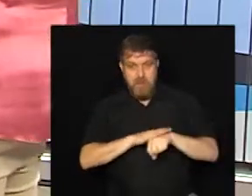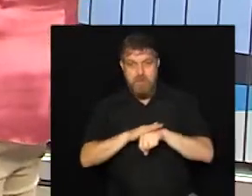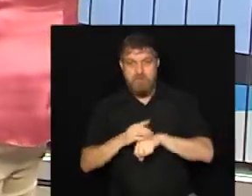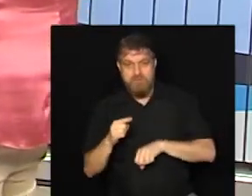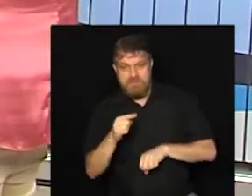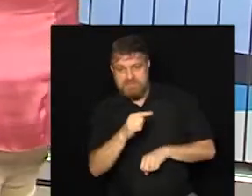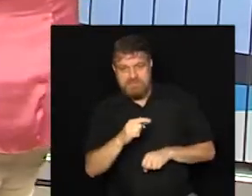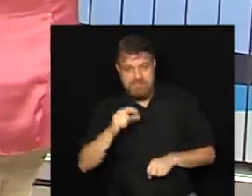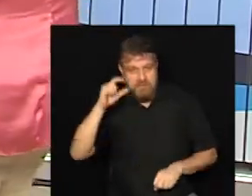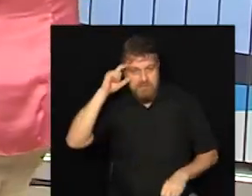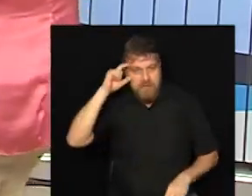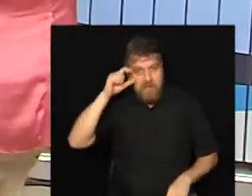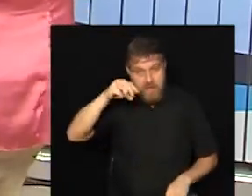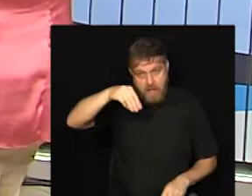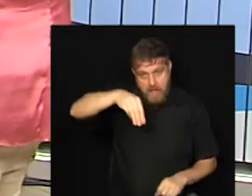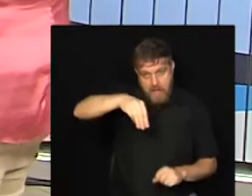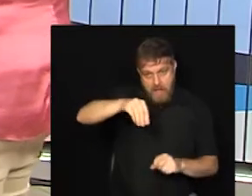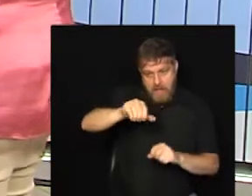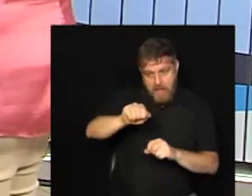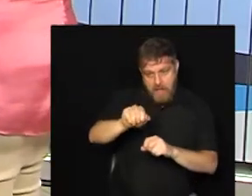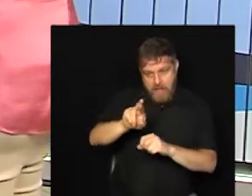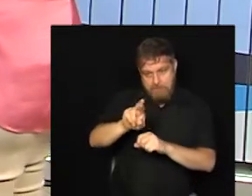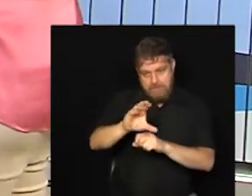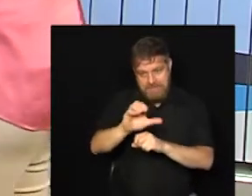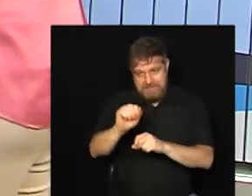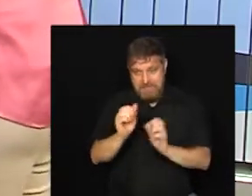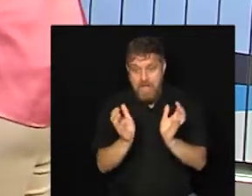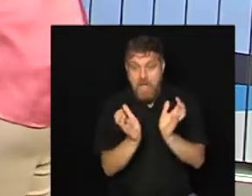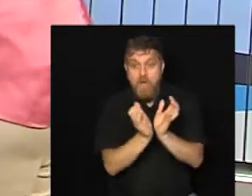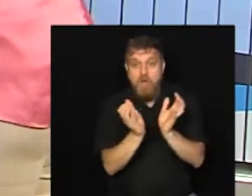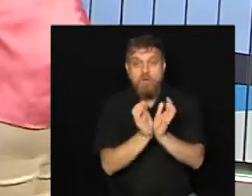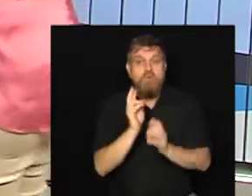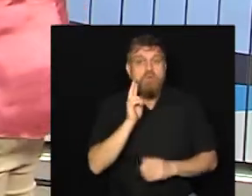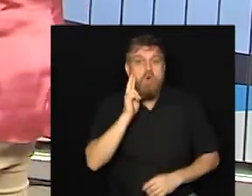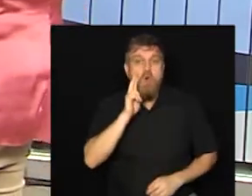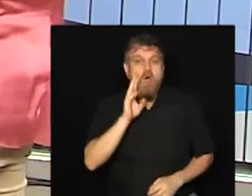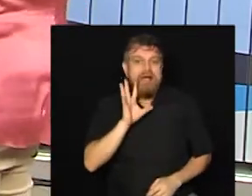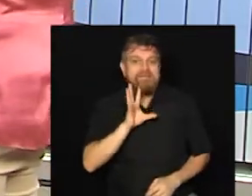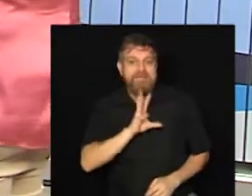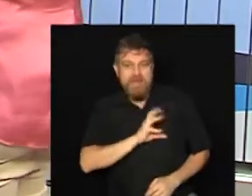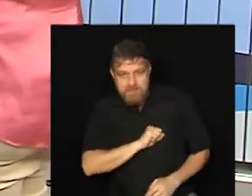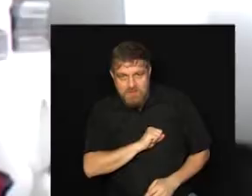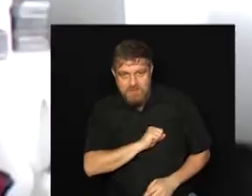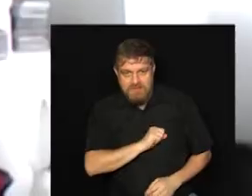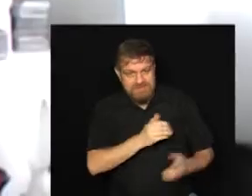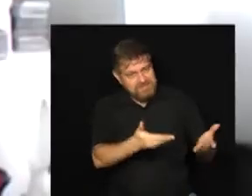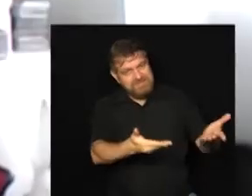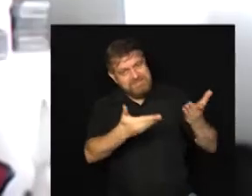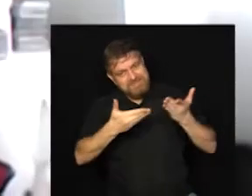Márcia, que tá aqui comigo na tela, do Grupo Rosa e Amor. Tudo bem, Márcia? Seja bem-vinda.